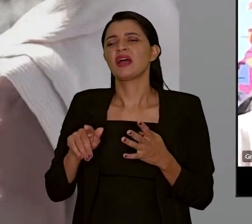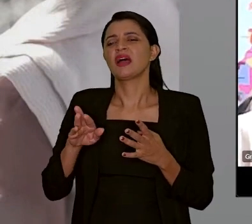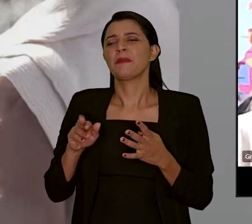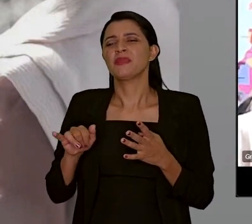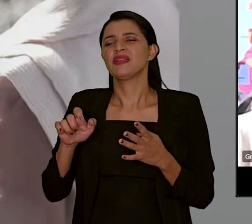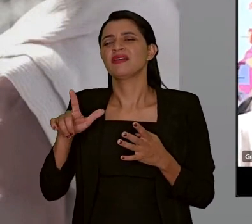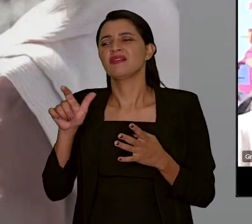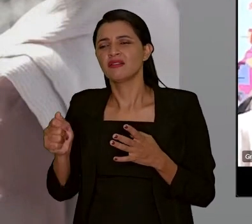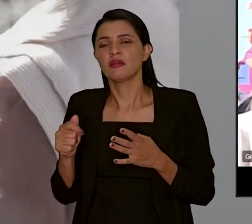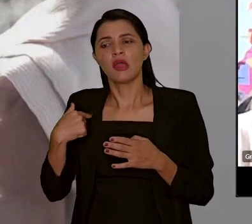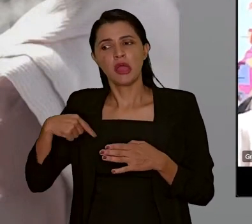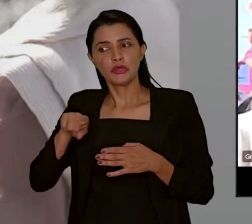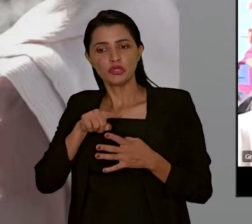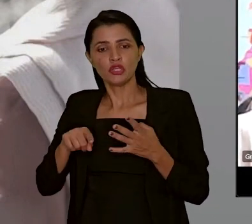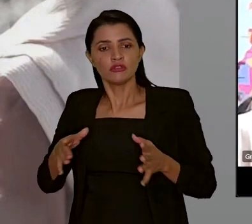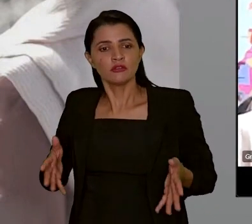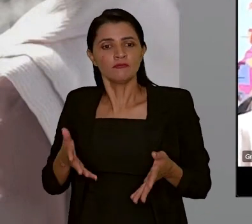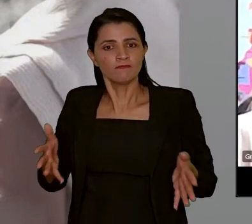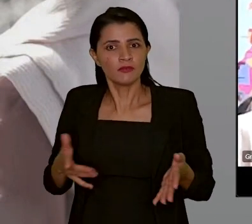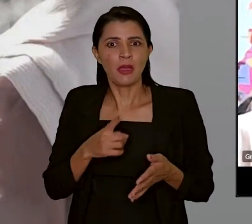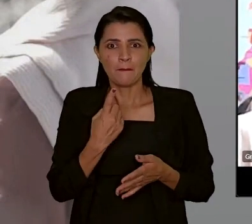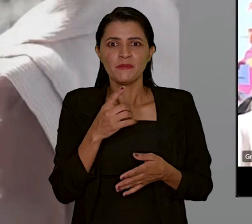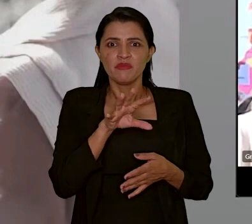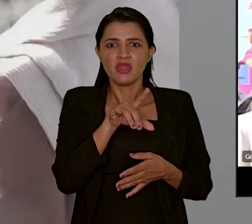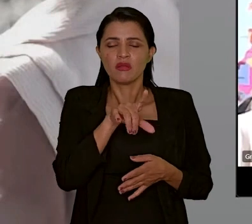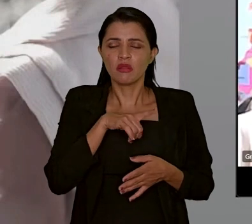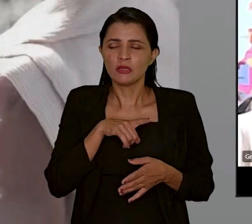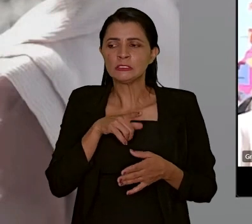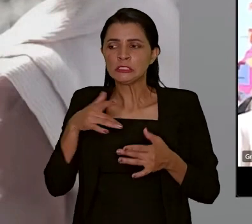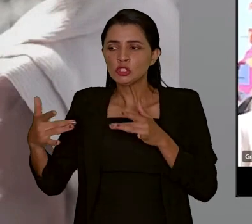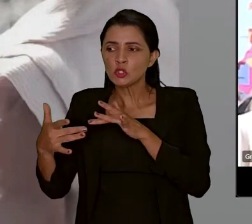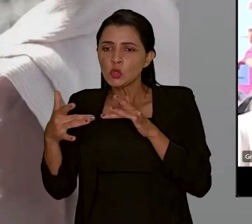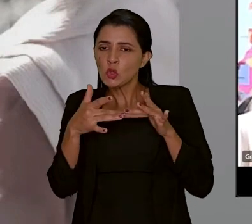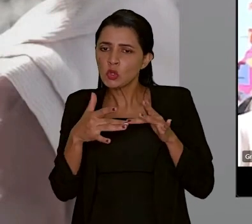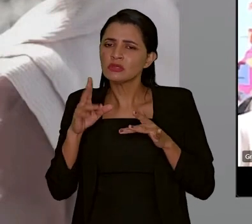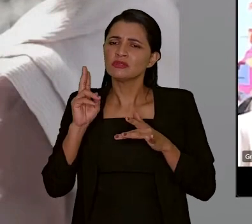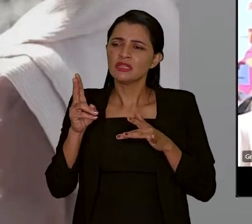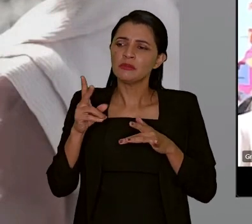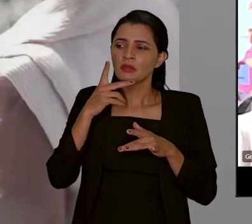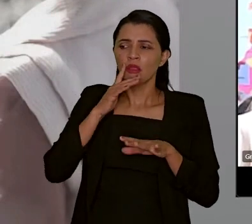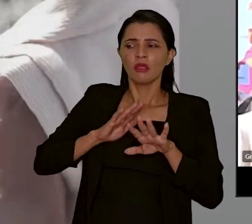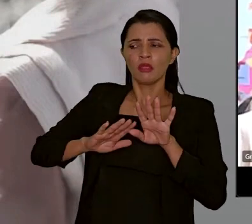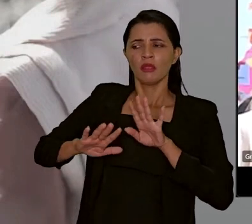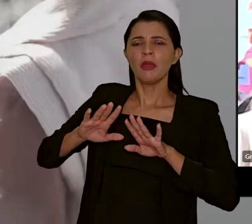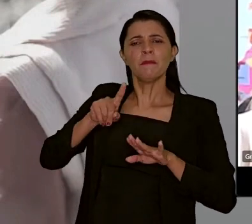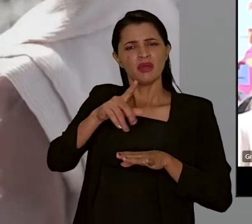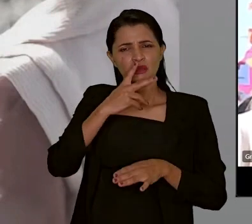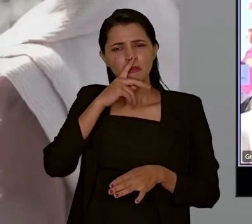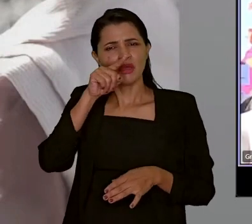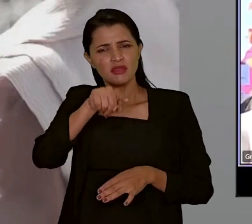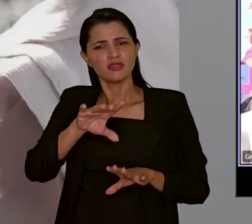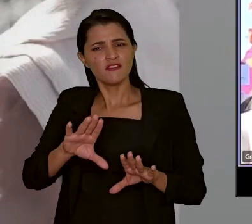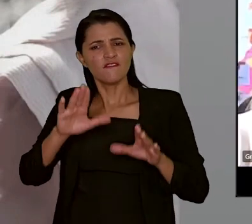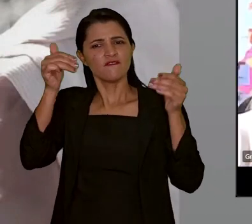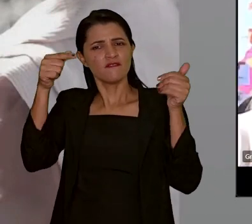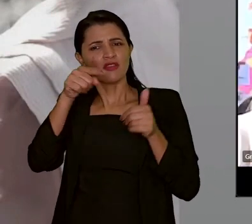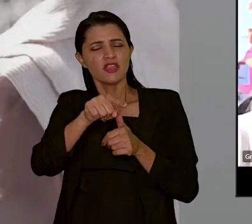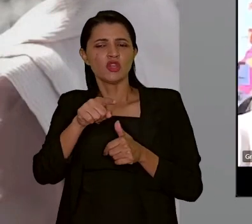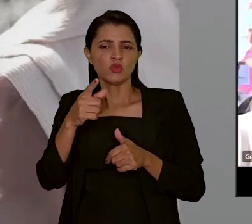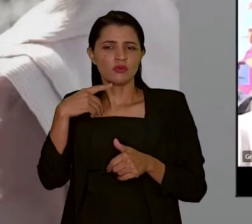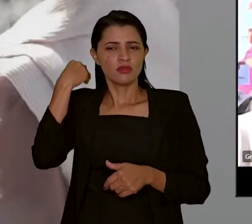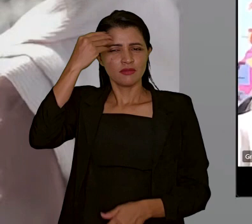nossos colegas da primeira instância a entrar em contato diretamente, sempre há aquela reserva com o tribunal, mas me parece que esses eventos, e justamente com a